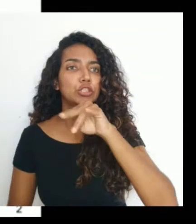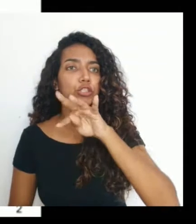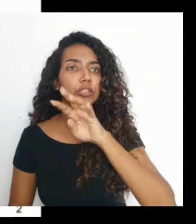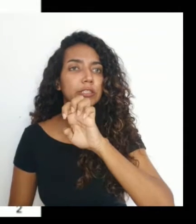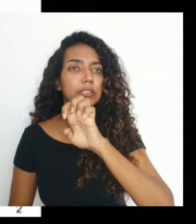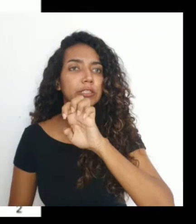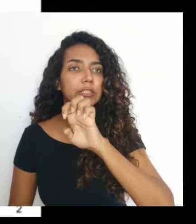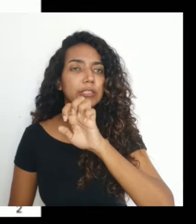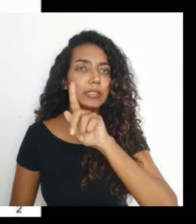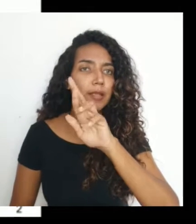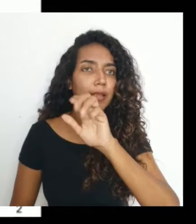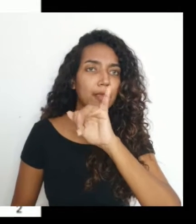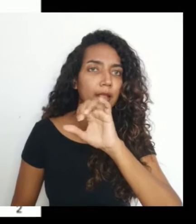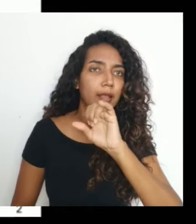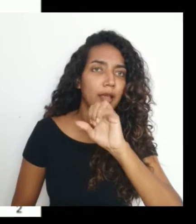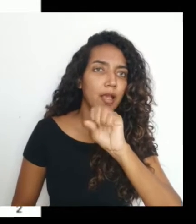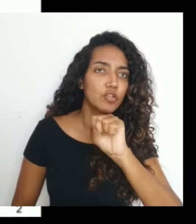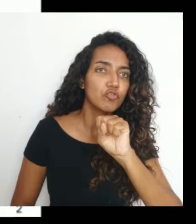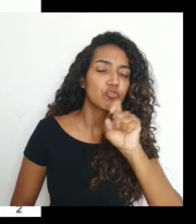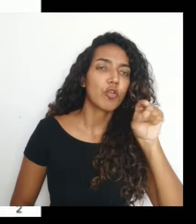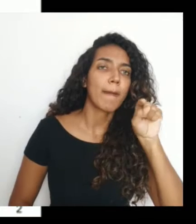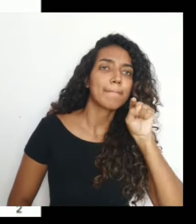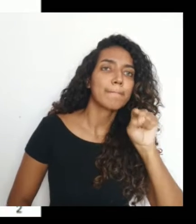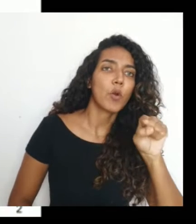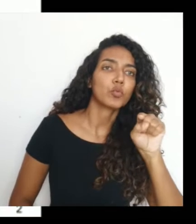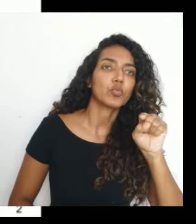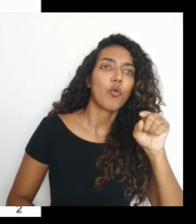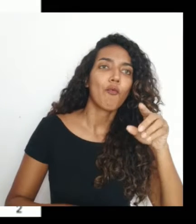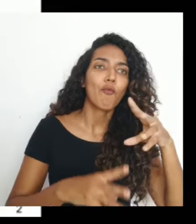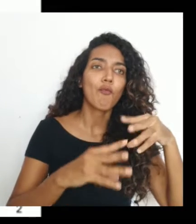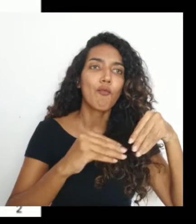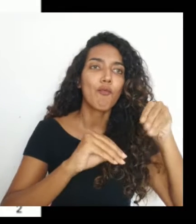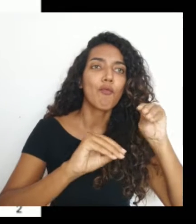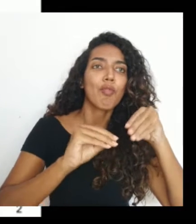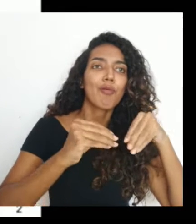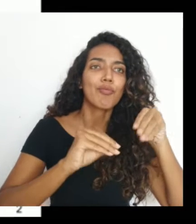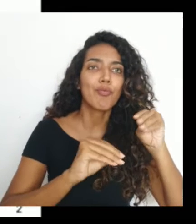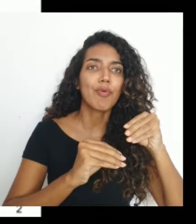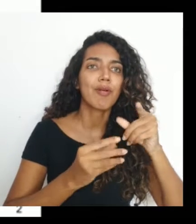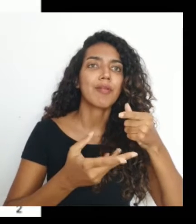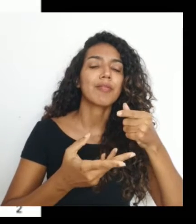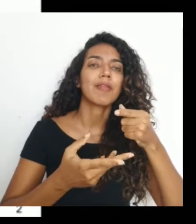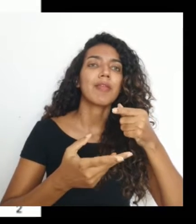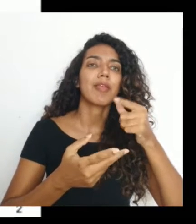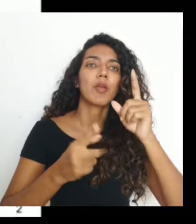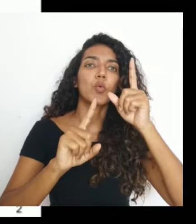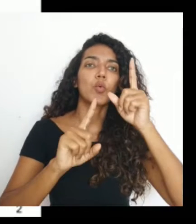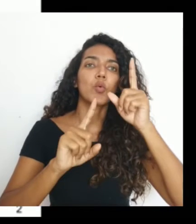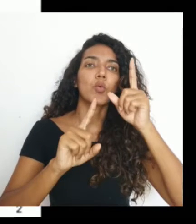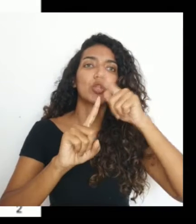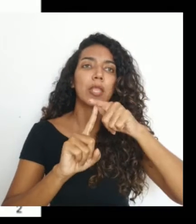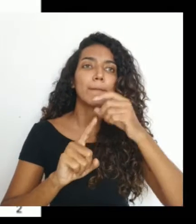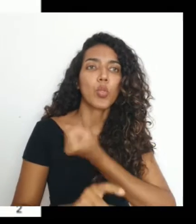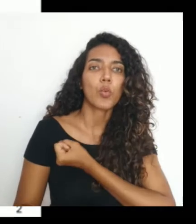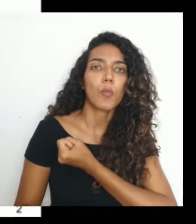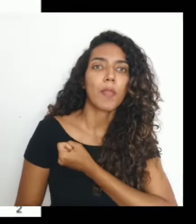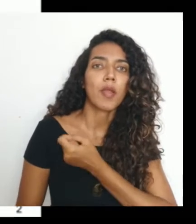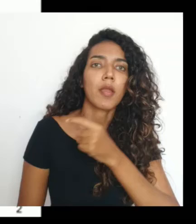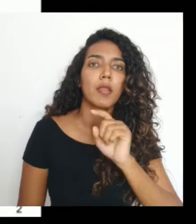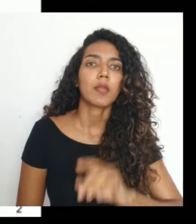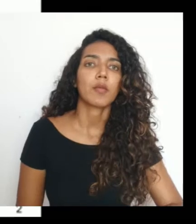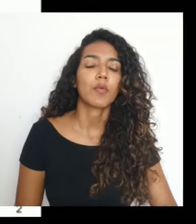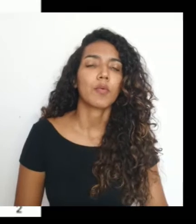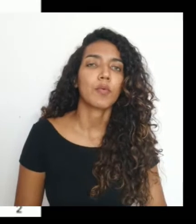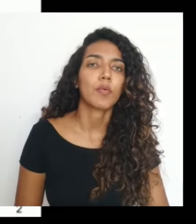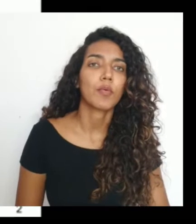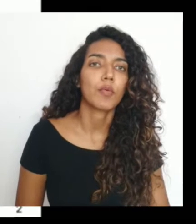tipos de ponto flutuante, que se resumem a tipos numéricos, e tipos não numéricos, que são os